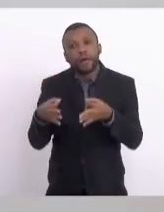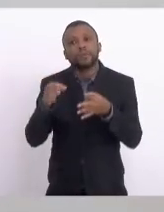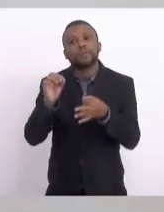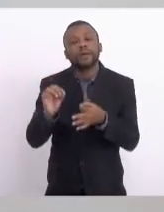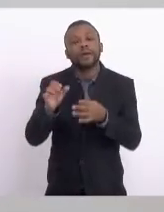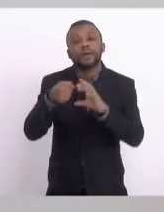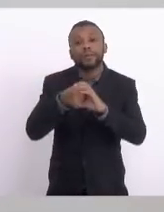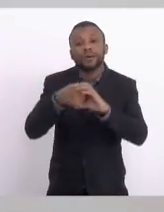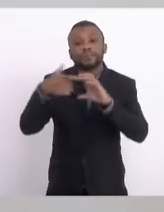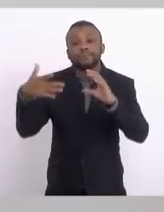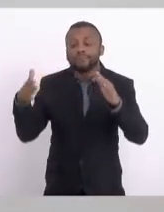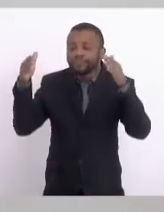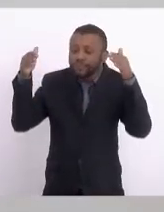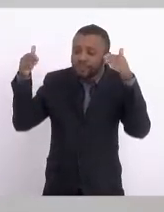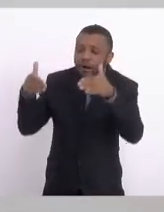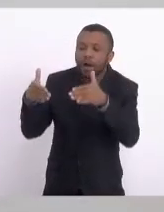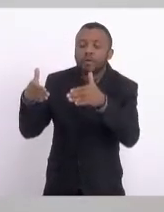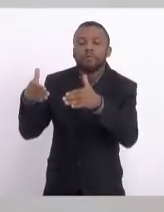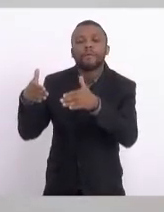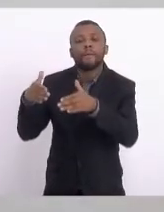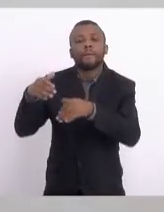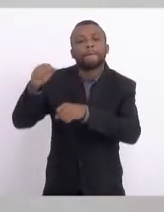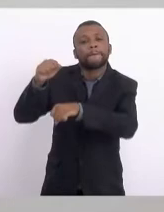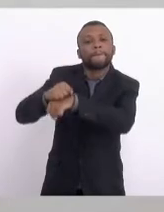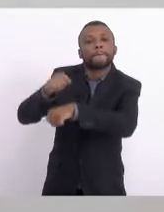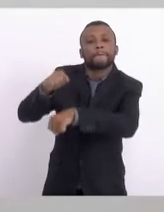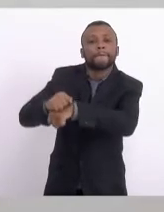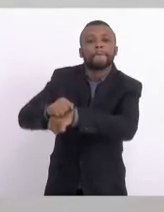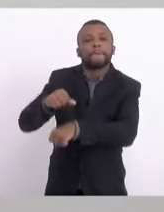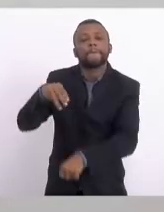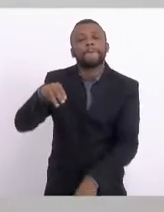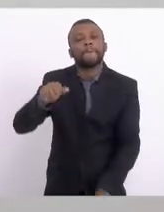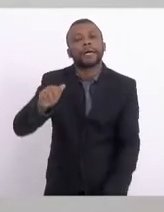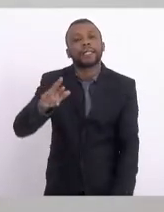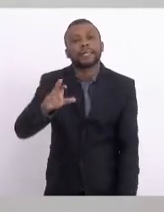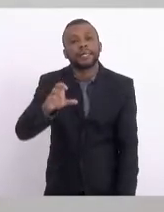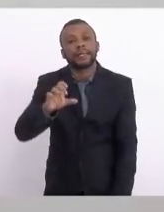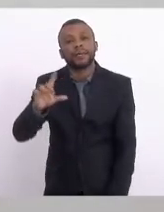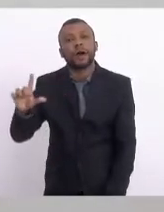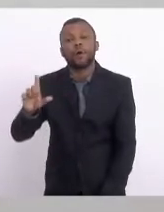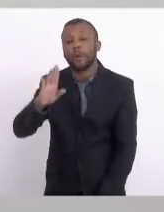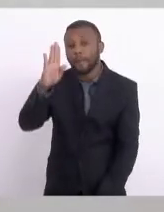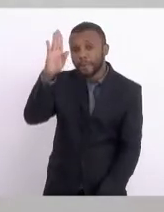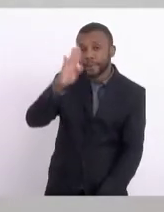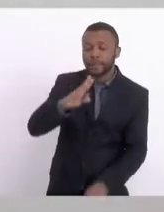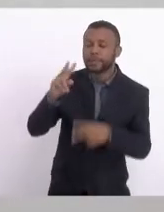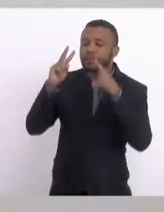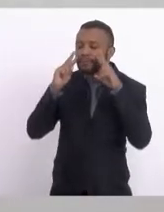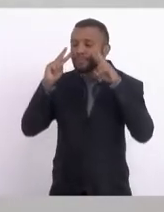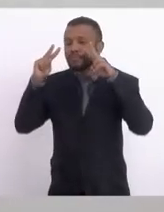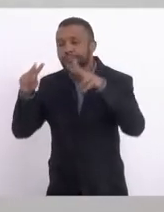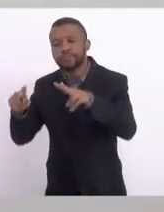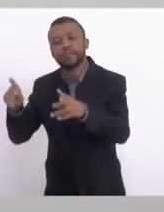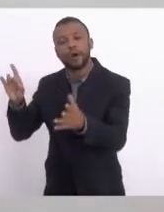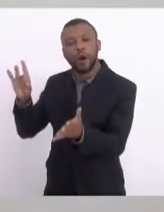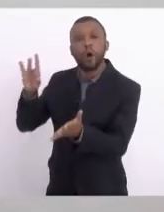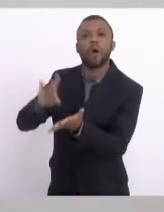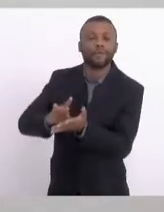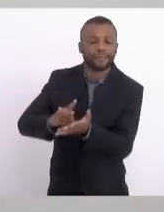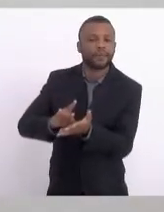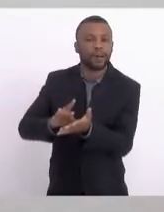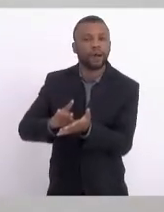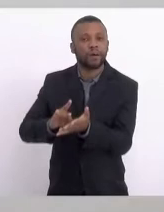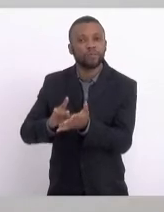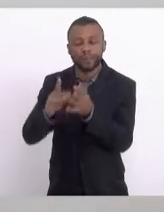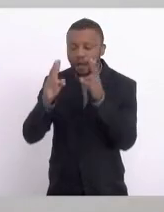dimensão material do patrimônio brasileiro, que era reconhecido oficialmente, que